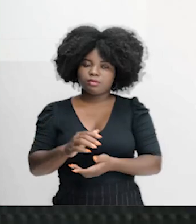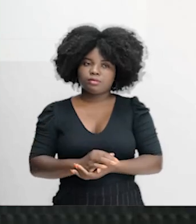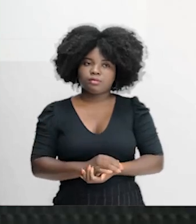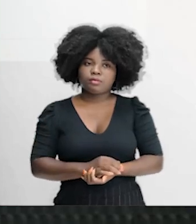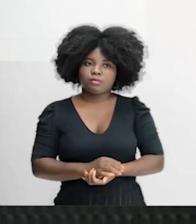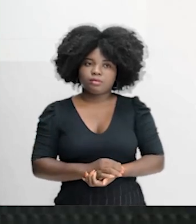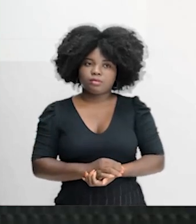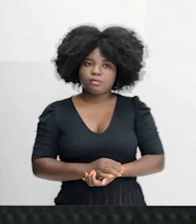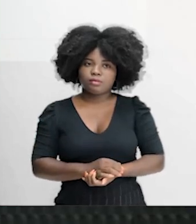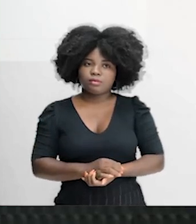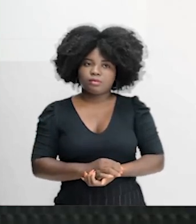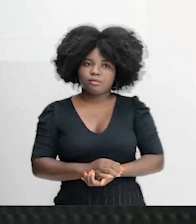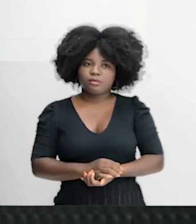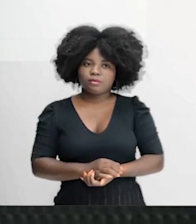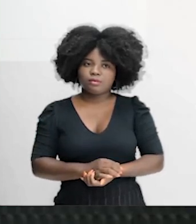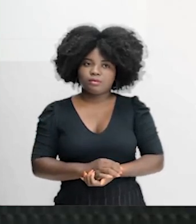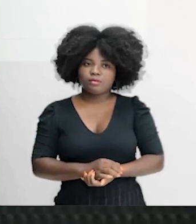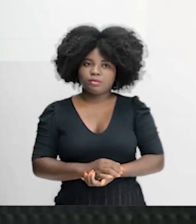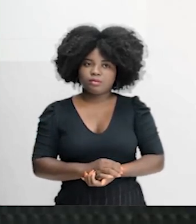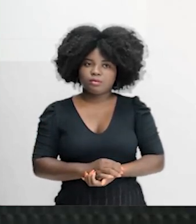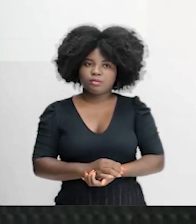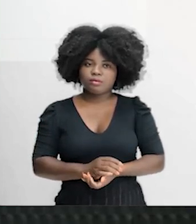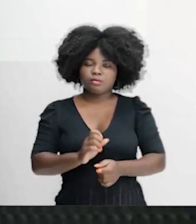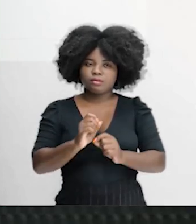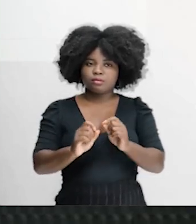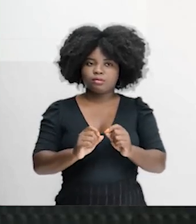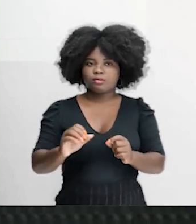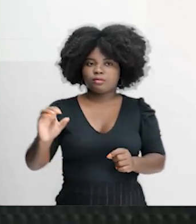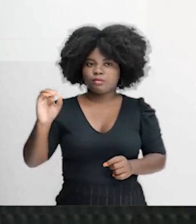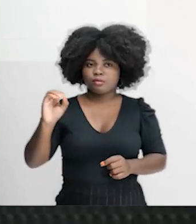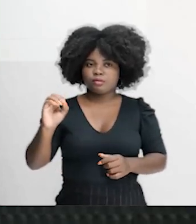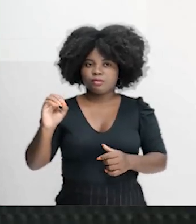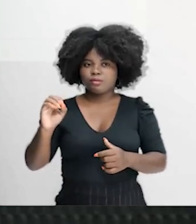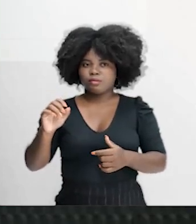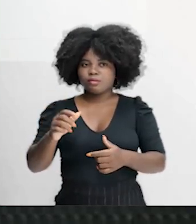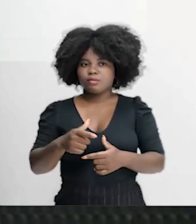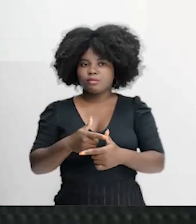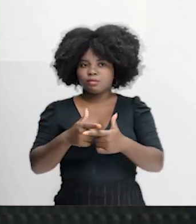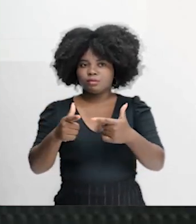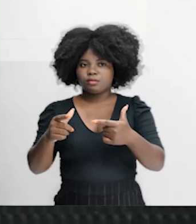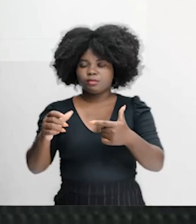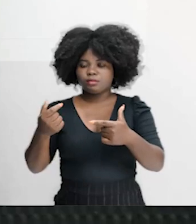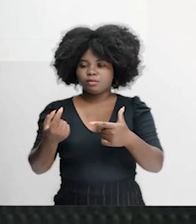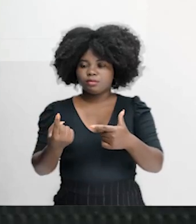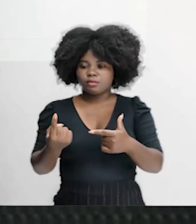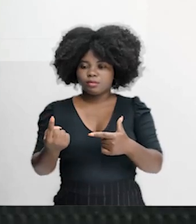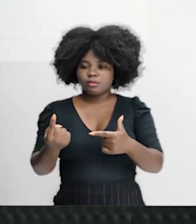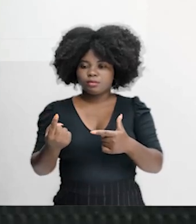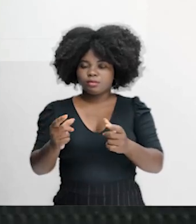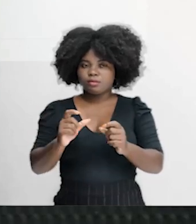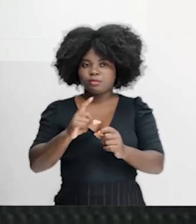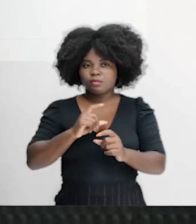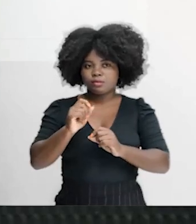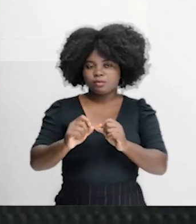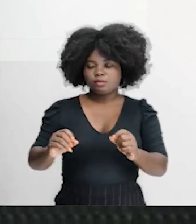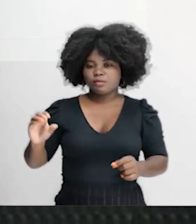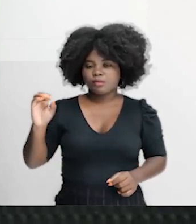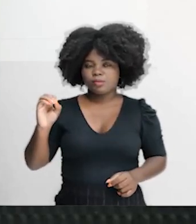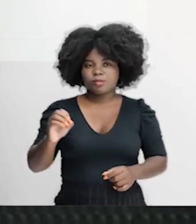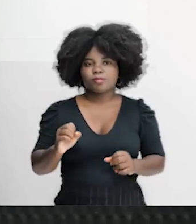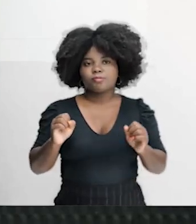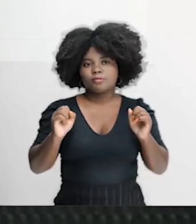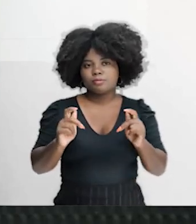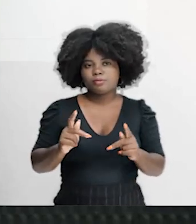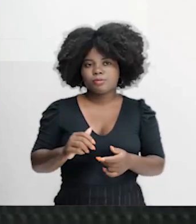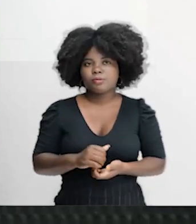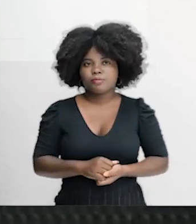Ora, o seno de 2π é 0, cosseno de 2π é 1, então você tem 0.